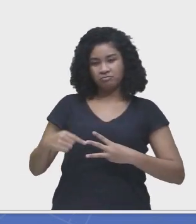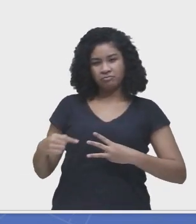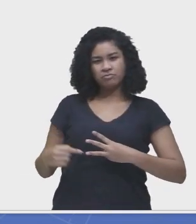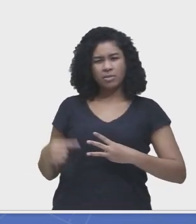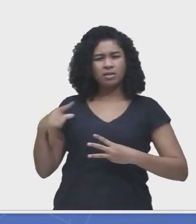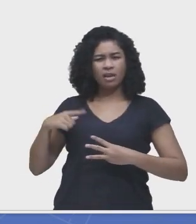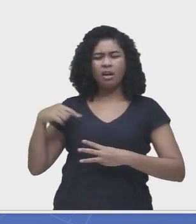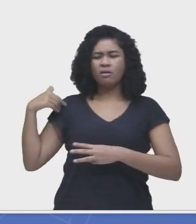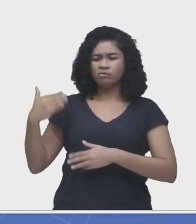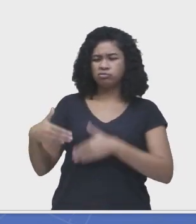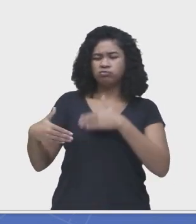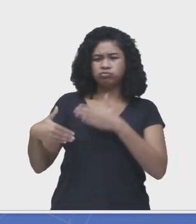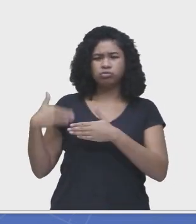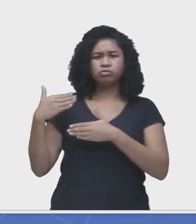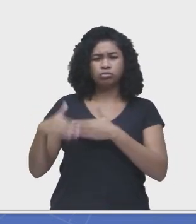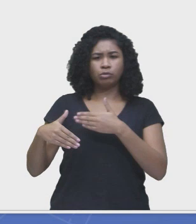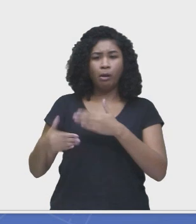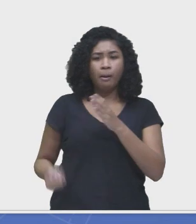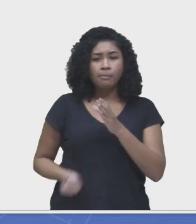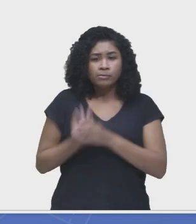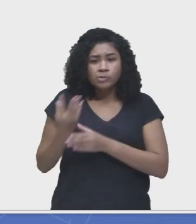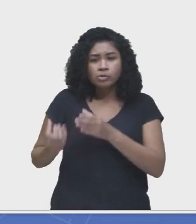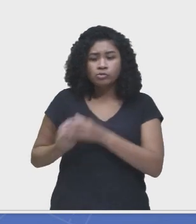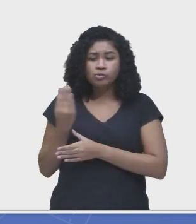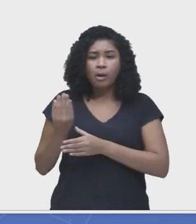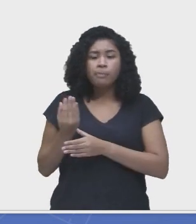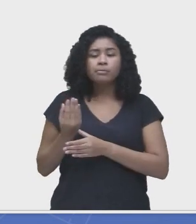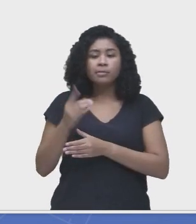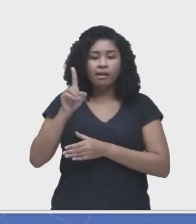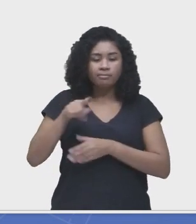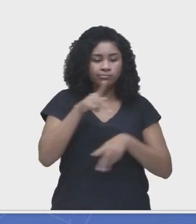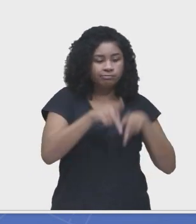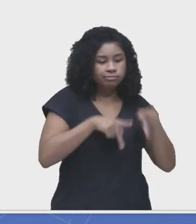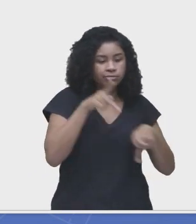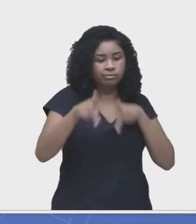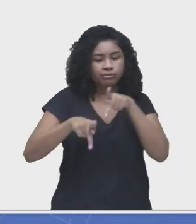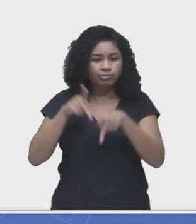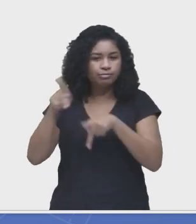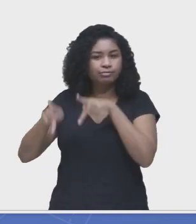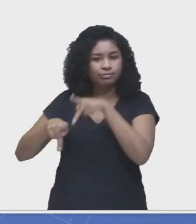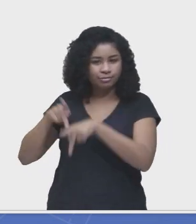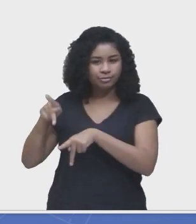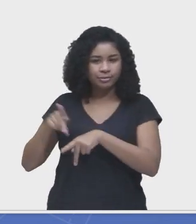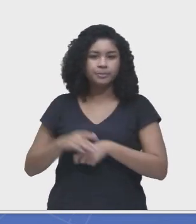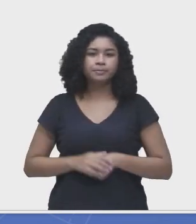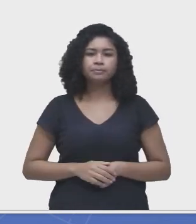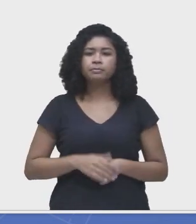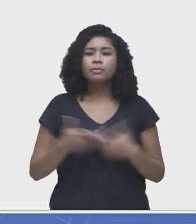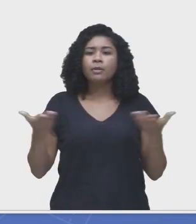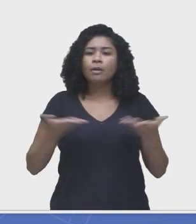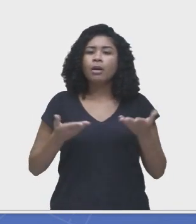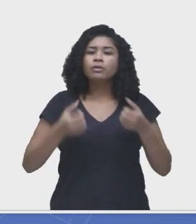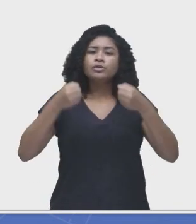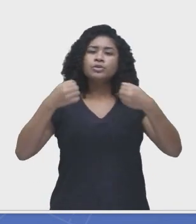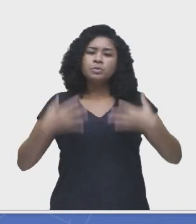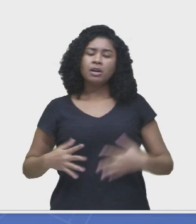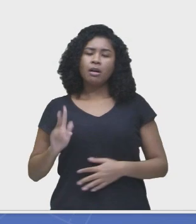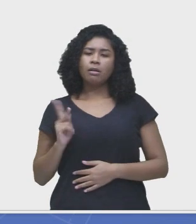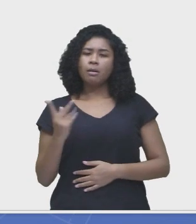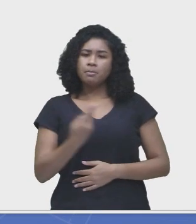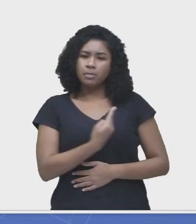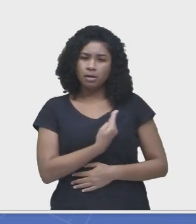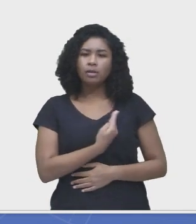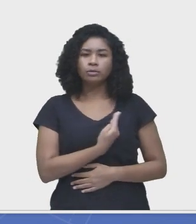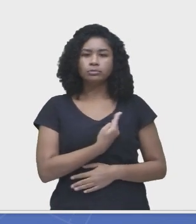processo das primeiras civilizações. Tá bom? Vamos trazer primeiramente um conceito dos hebreus para vocês. Vamos lá?